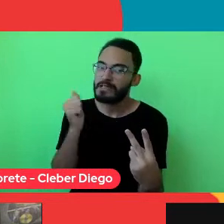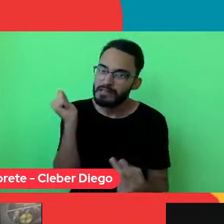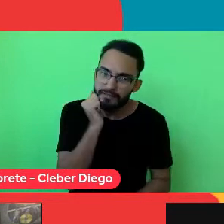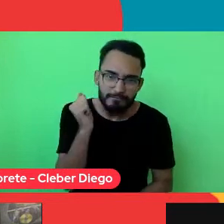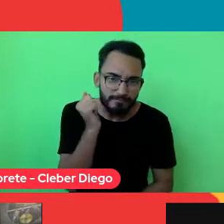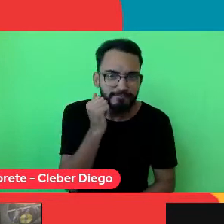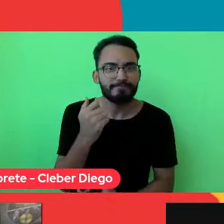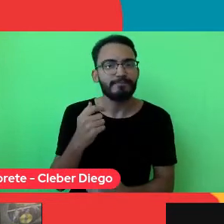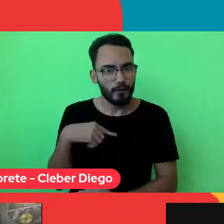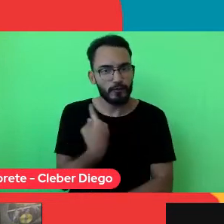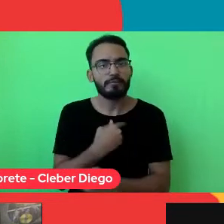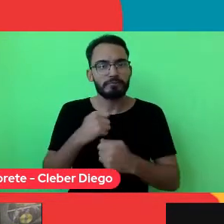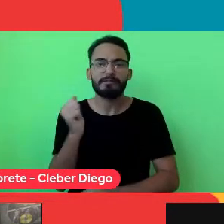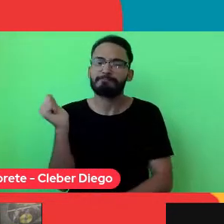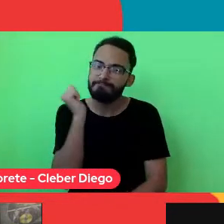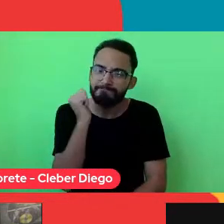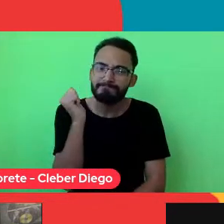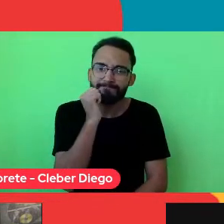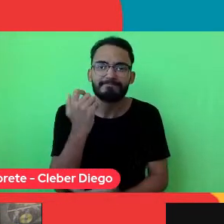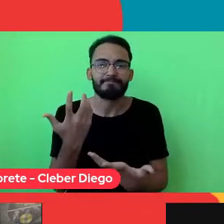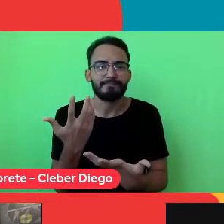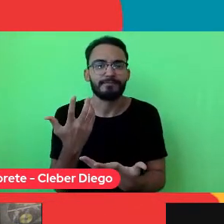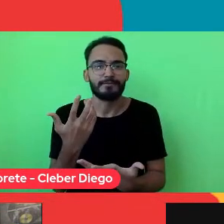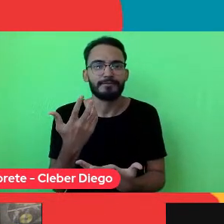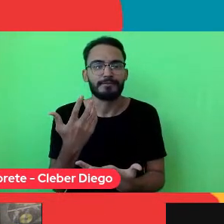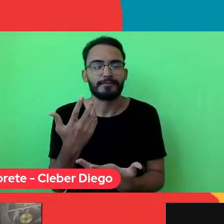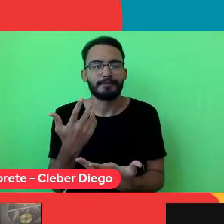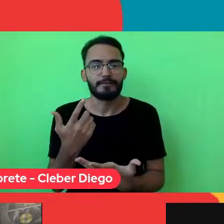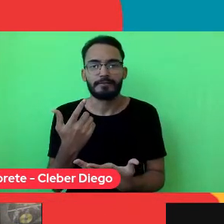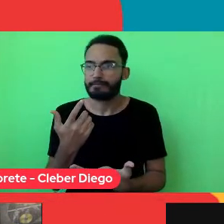ser mulher, para conseguir fazer as coisas e ter,